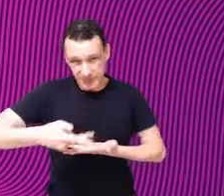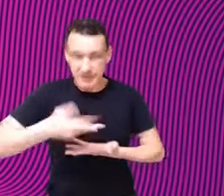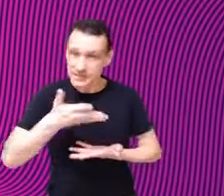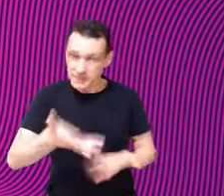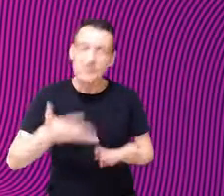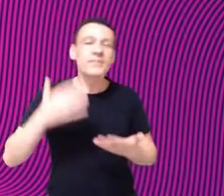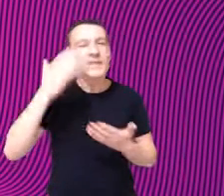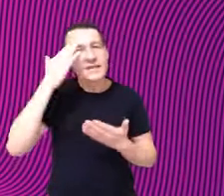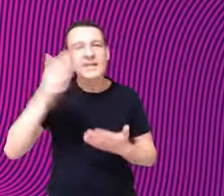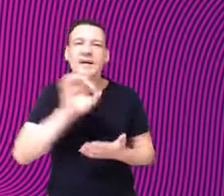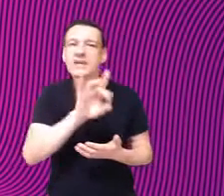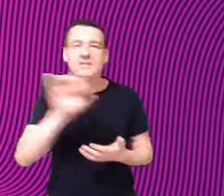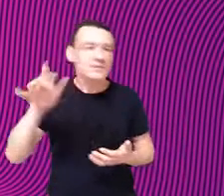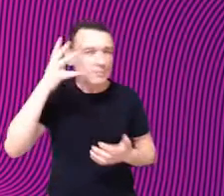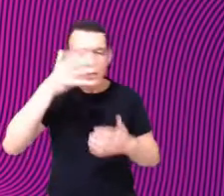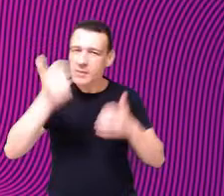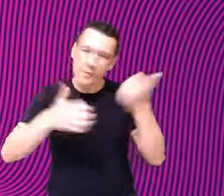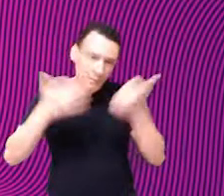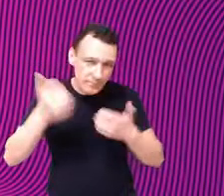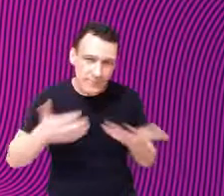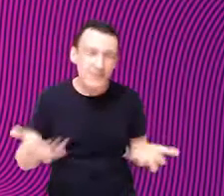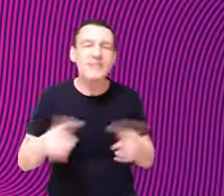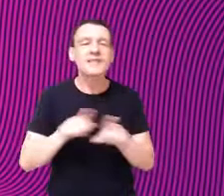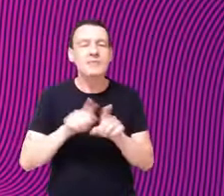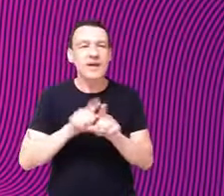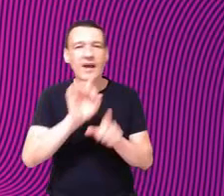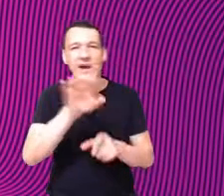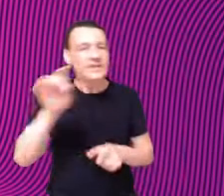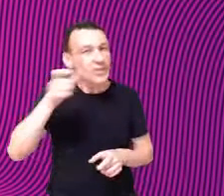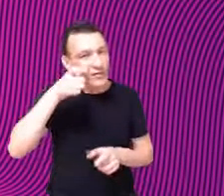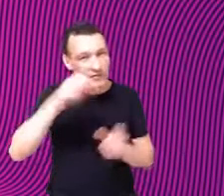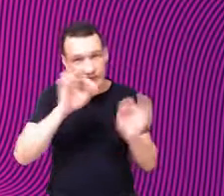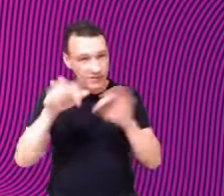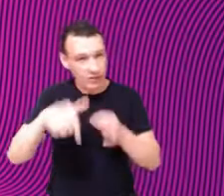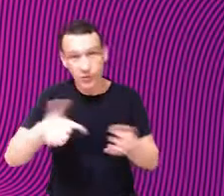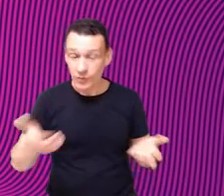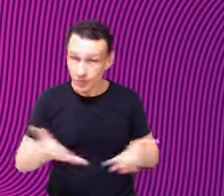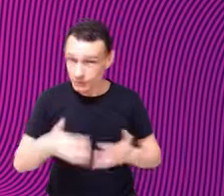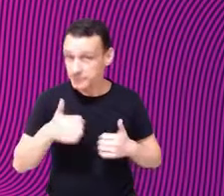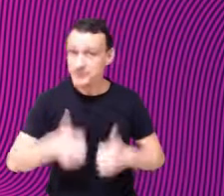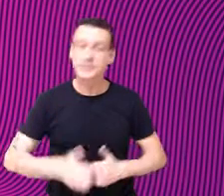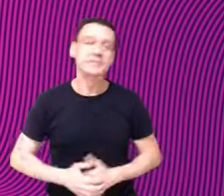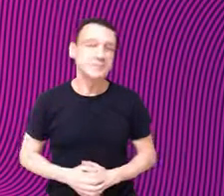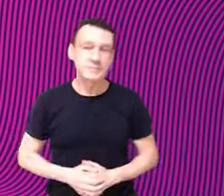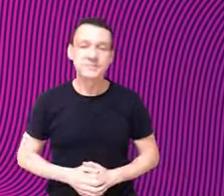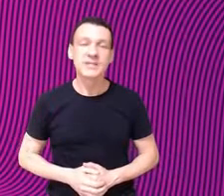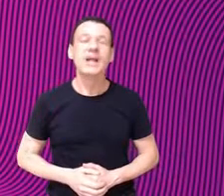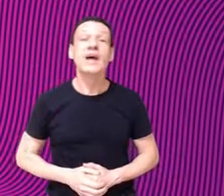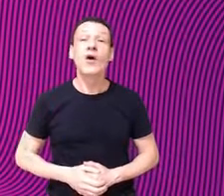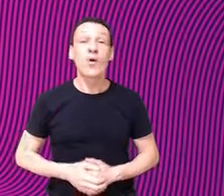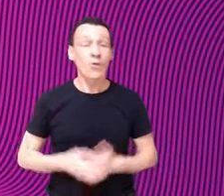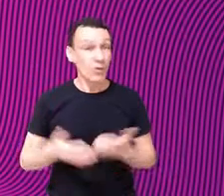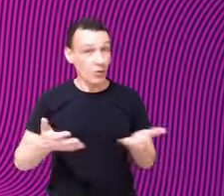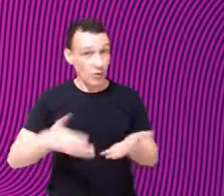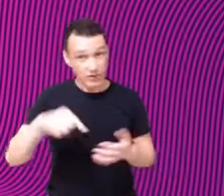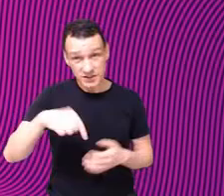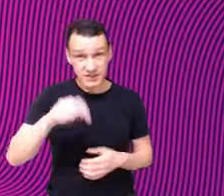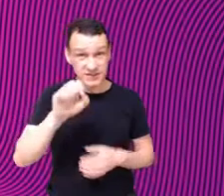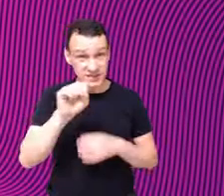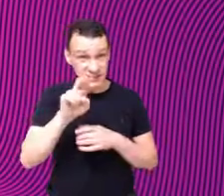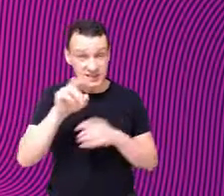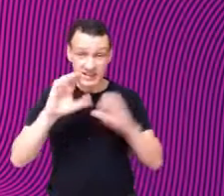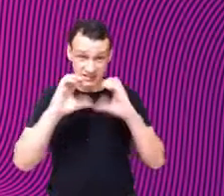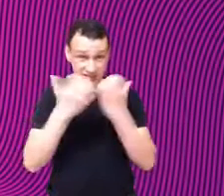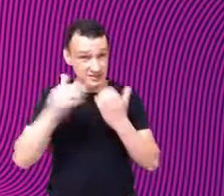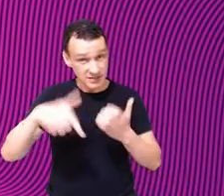aos participantes que estão conosco neste dia. O nosso tema central desse Summit é o Sistema Integrado de Saúde